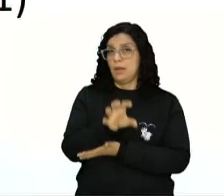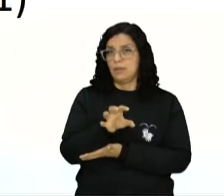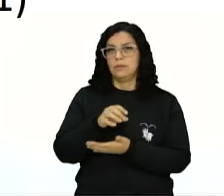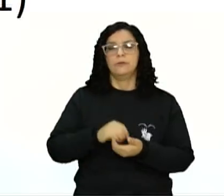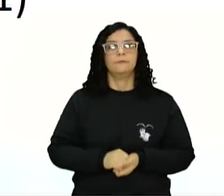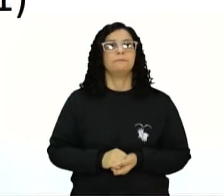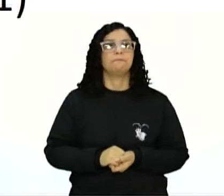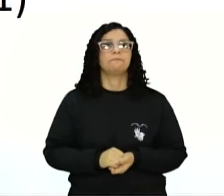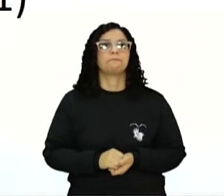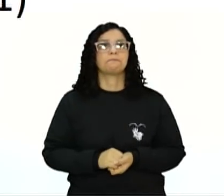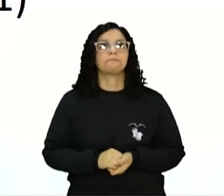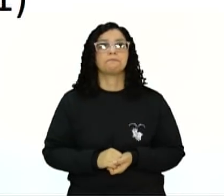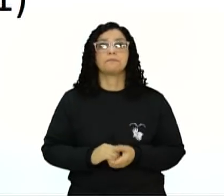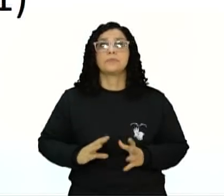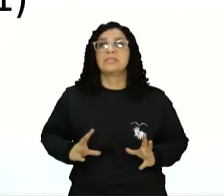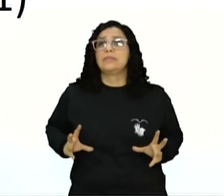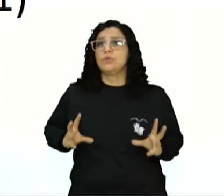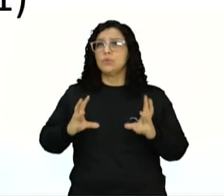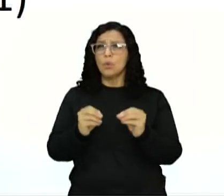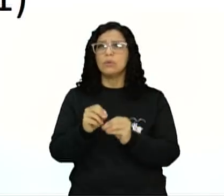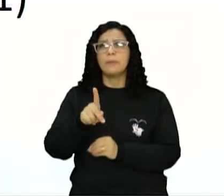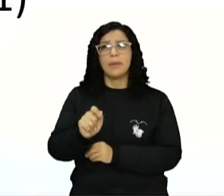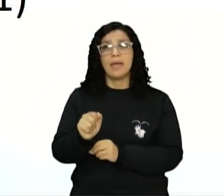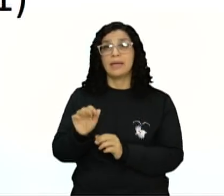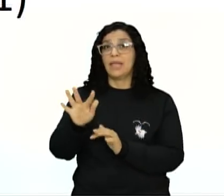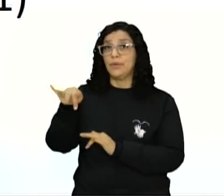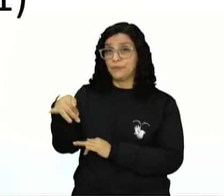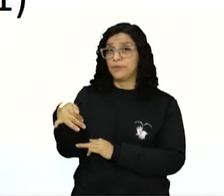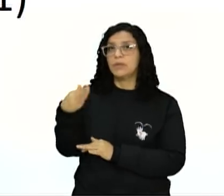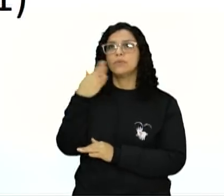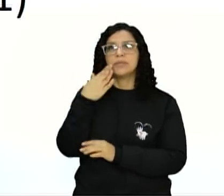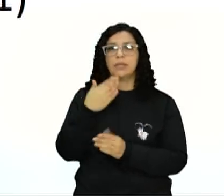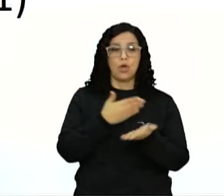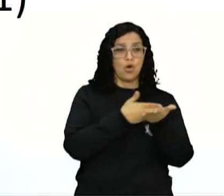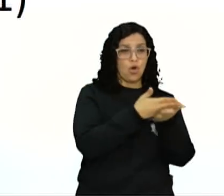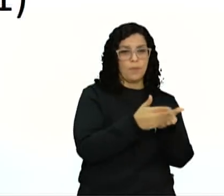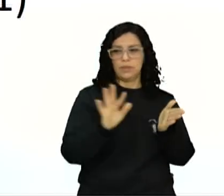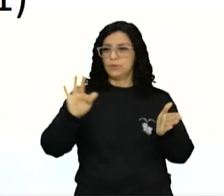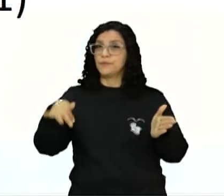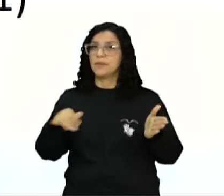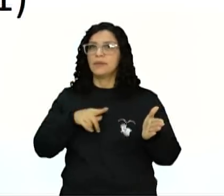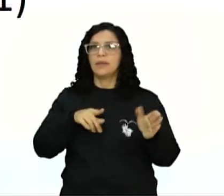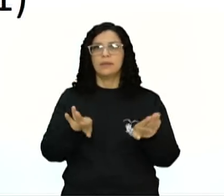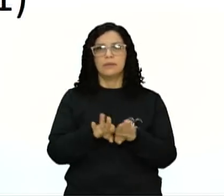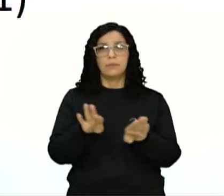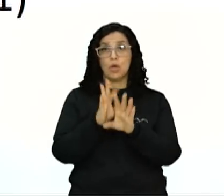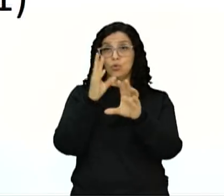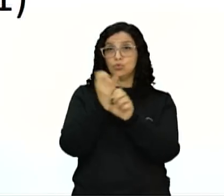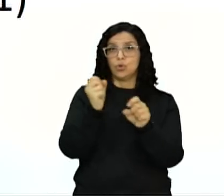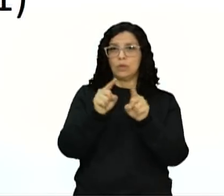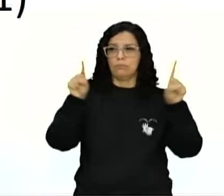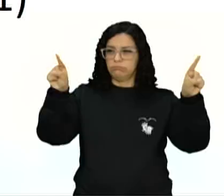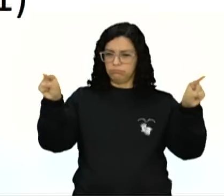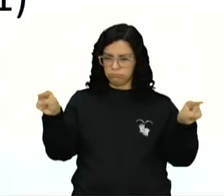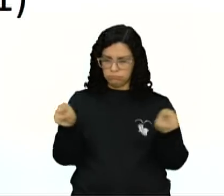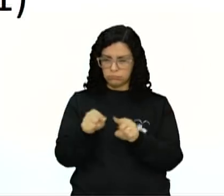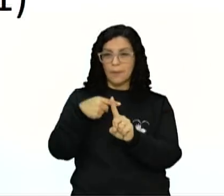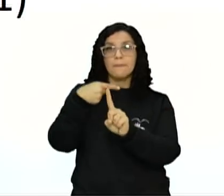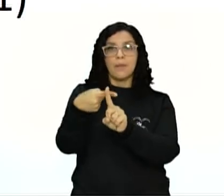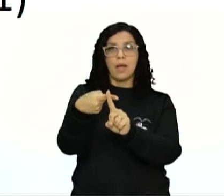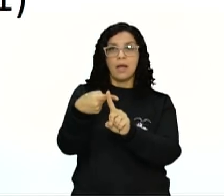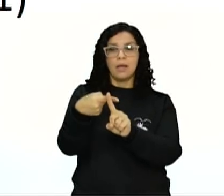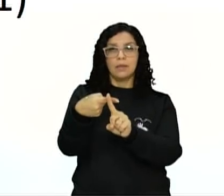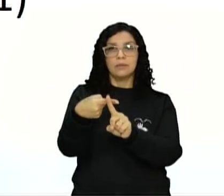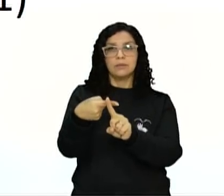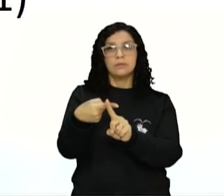tá? Em uma PA finita, ou seja, que tem começo e fim, a soma de dois termos equidistantes